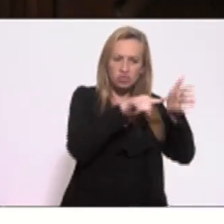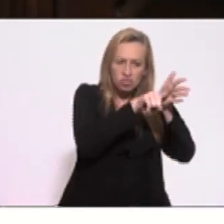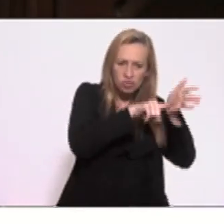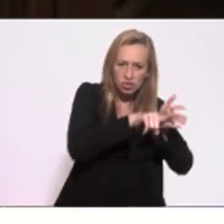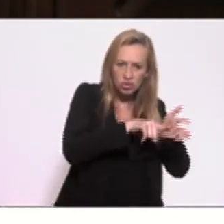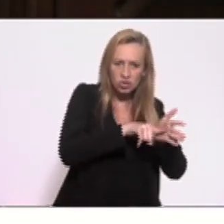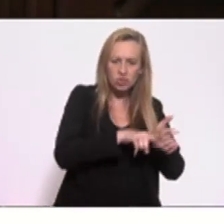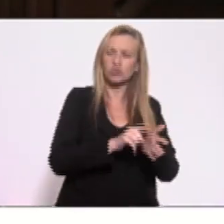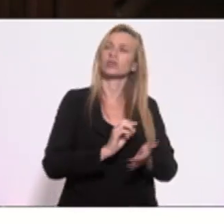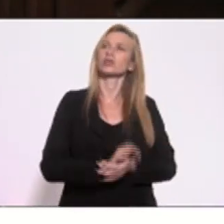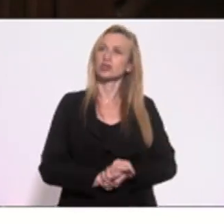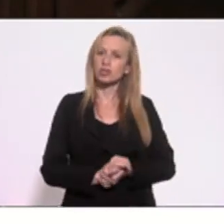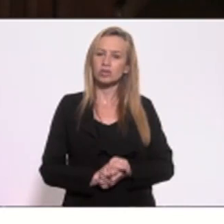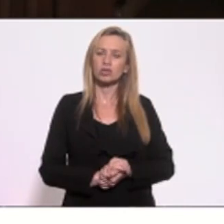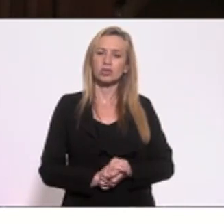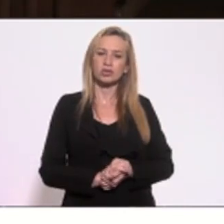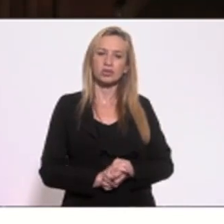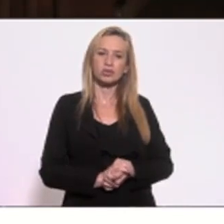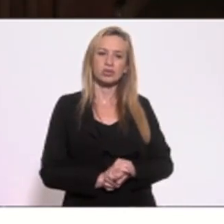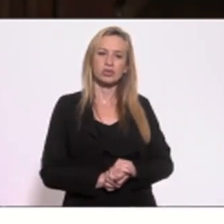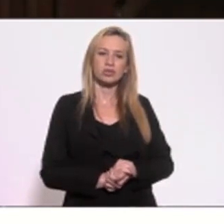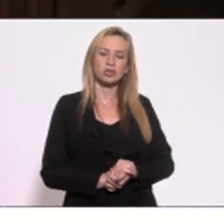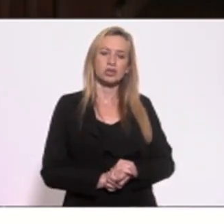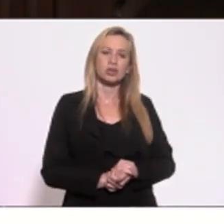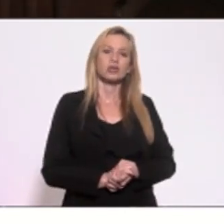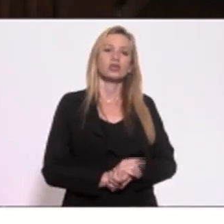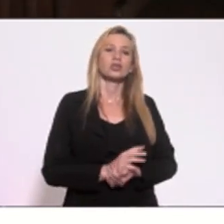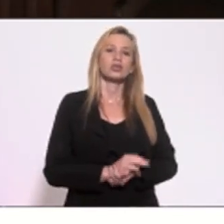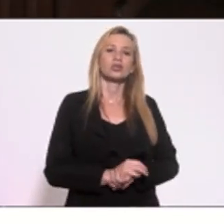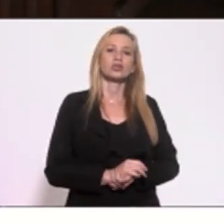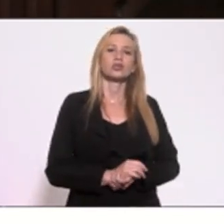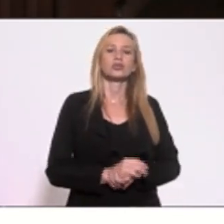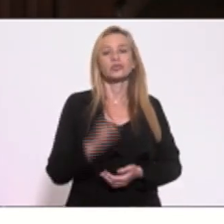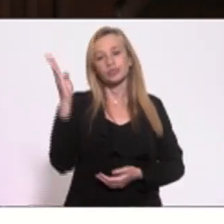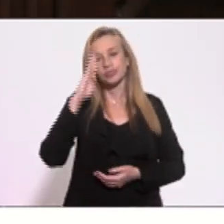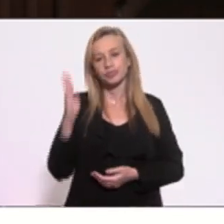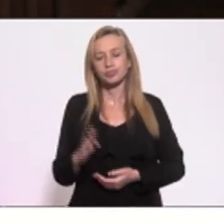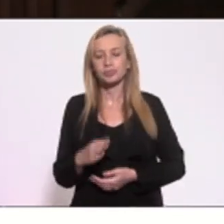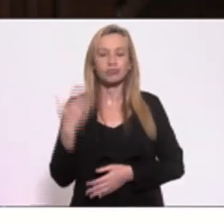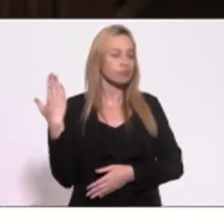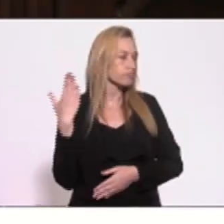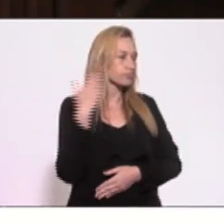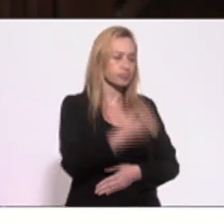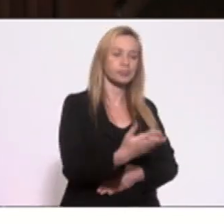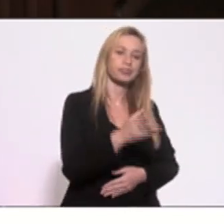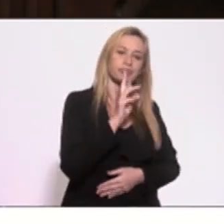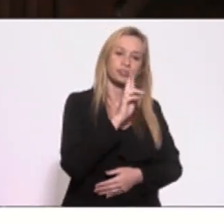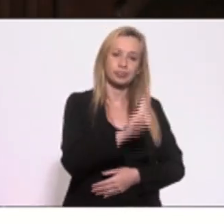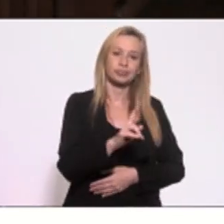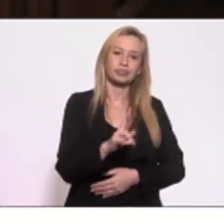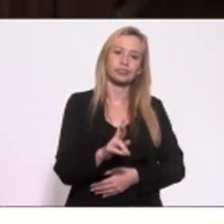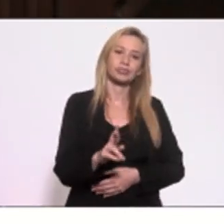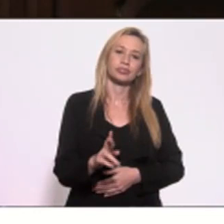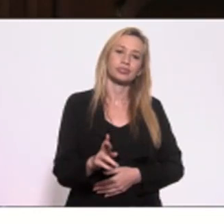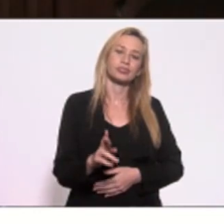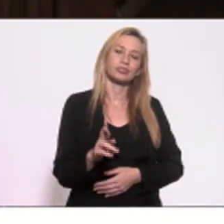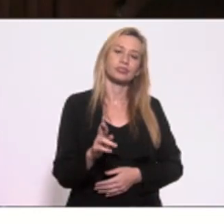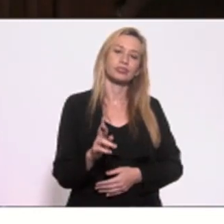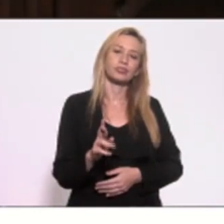verdadeiro conluio estruturado no Brasil, que responde diretamente pelo golpe de Estado,